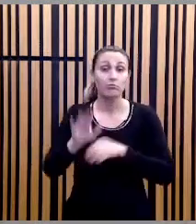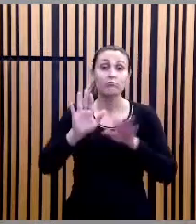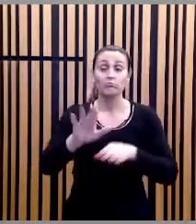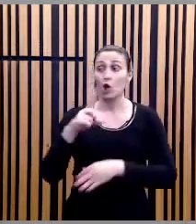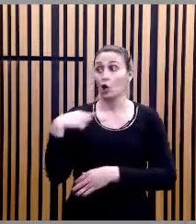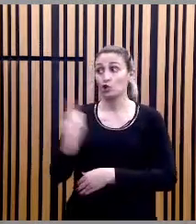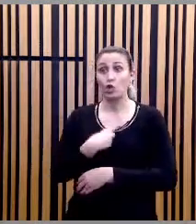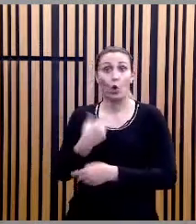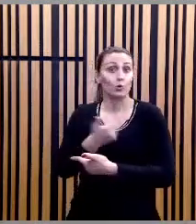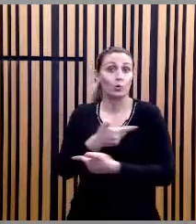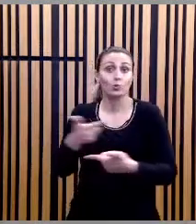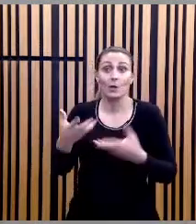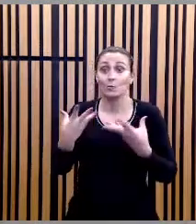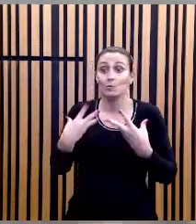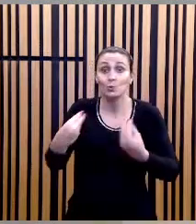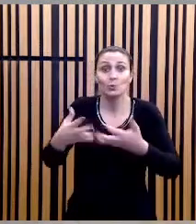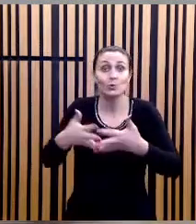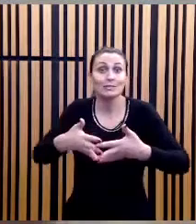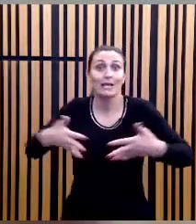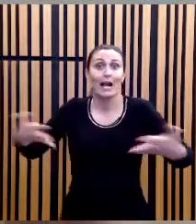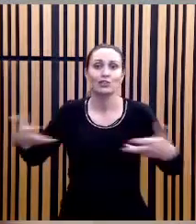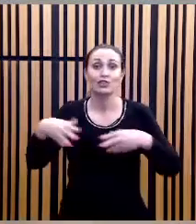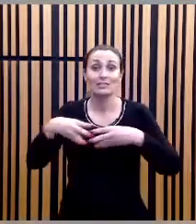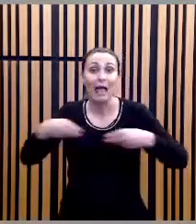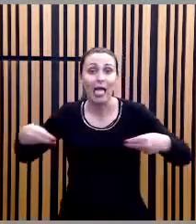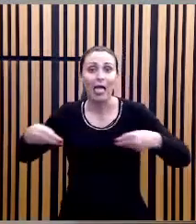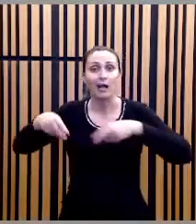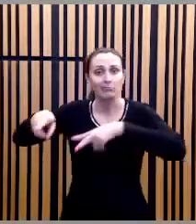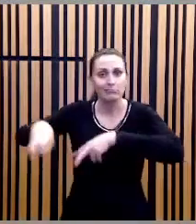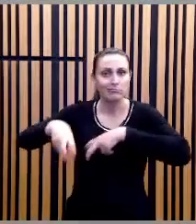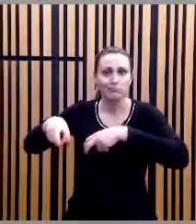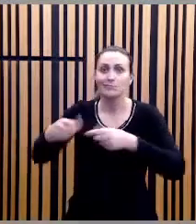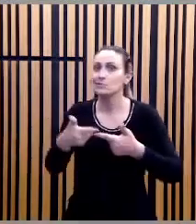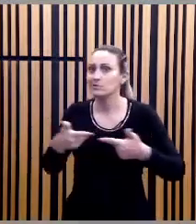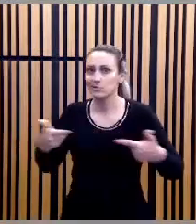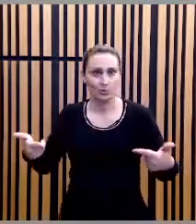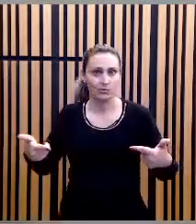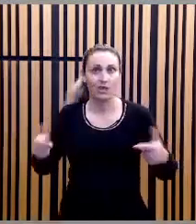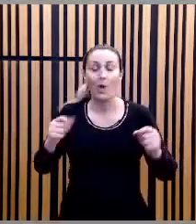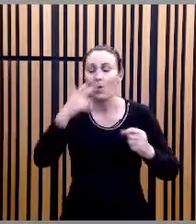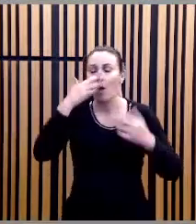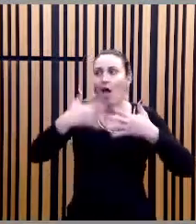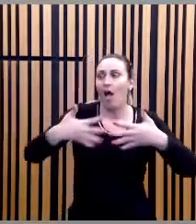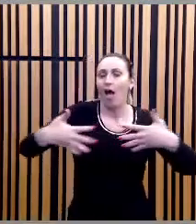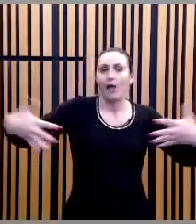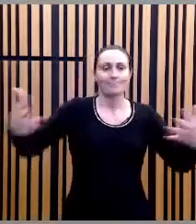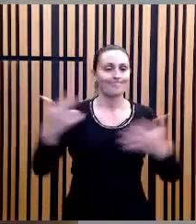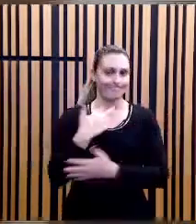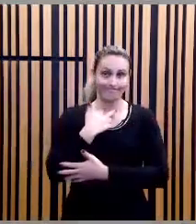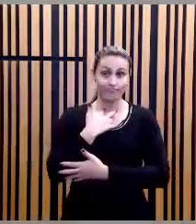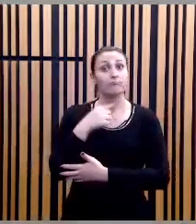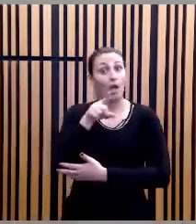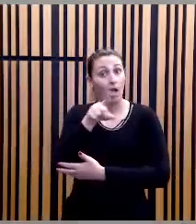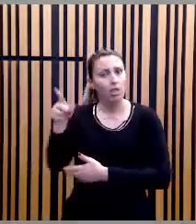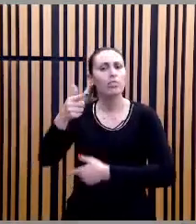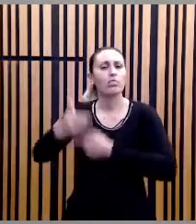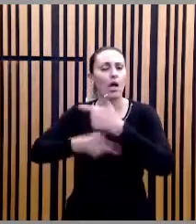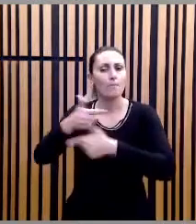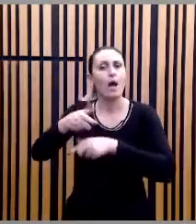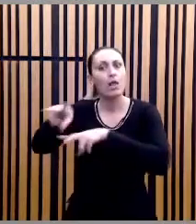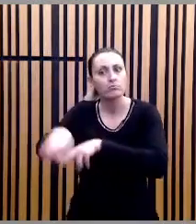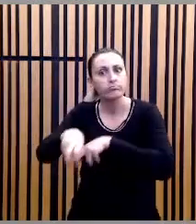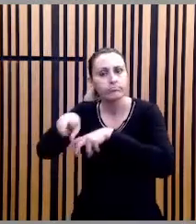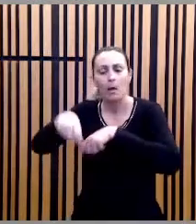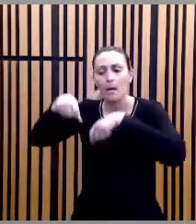tem grandes extensões de terra que a gente pode fazer aquelas lavouras a perder de vista, né? E eles trabalham com lavouras a perder